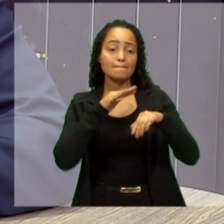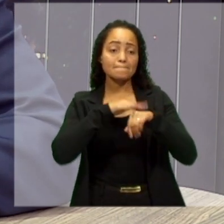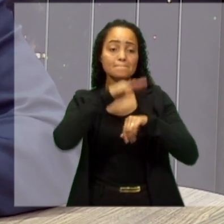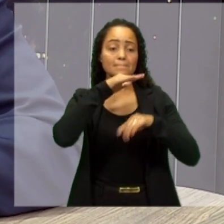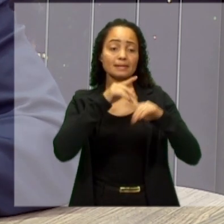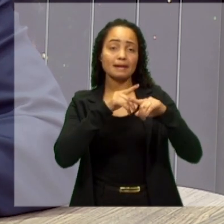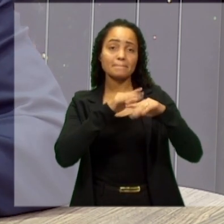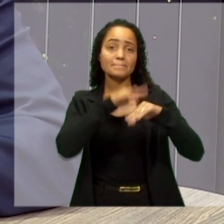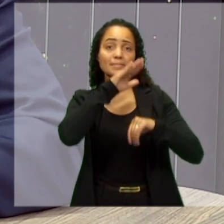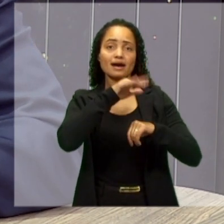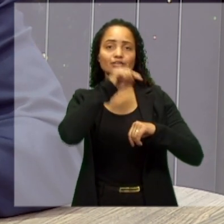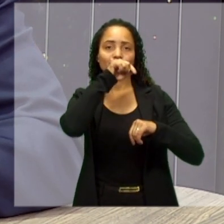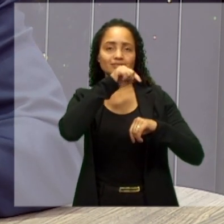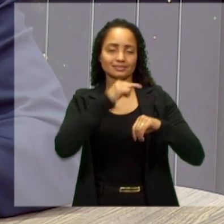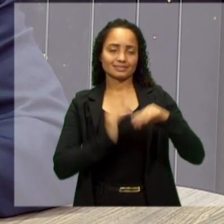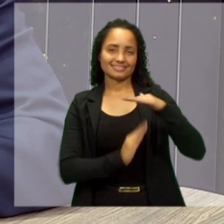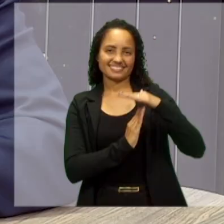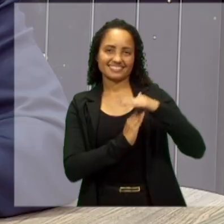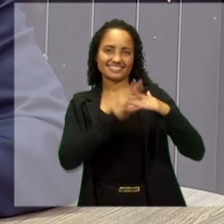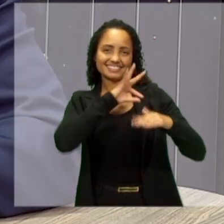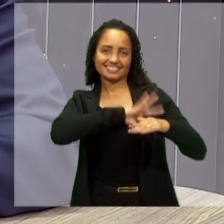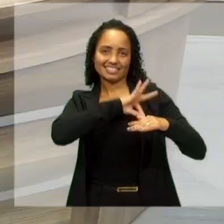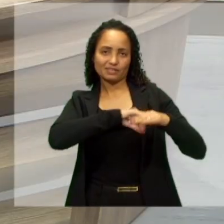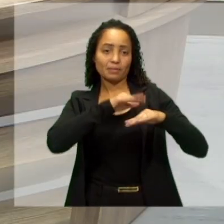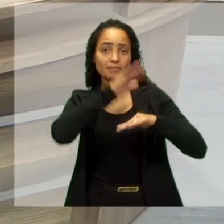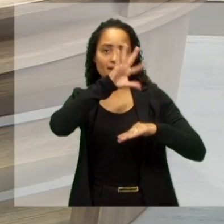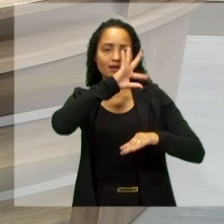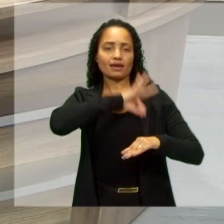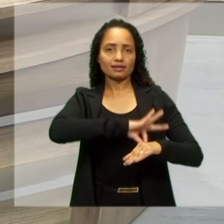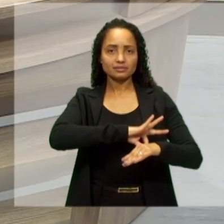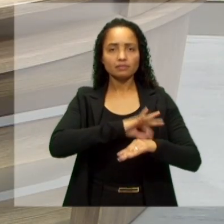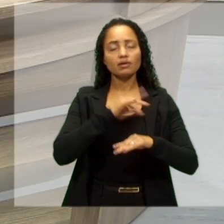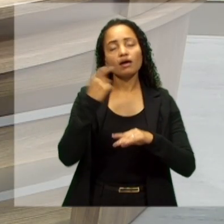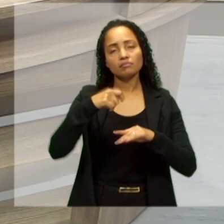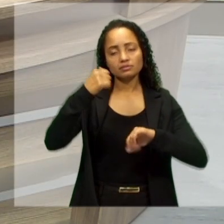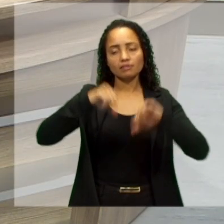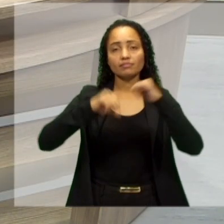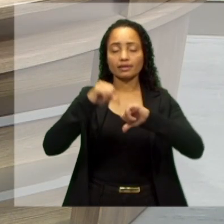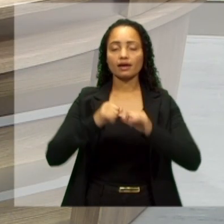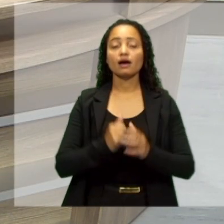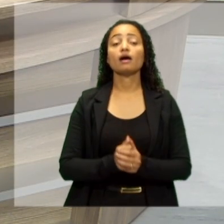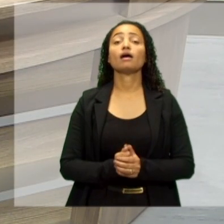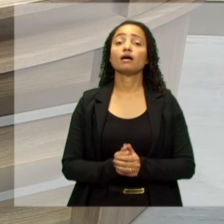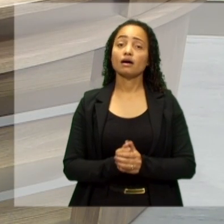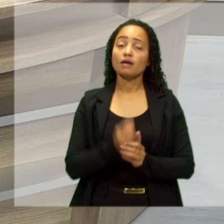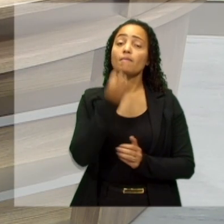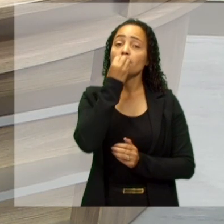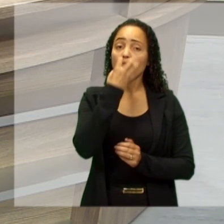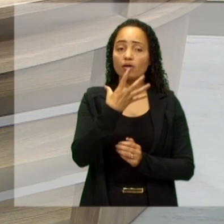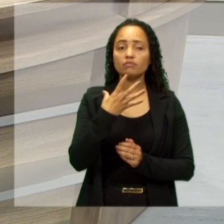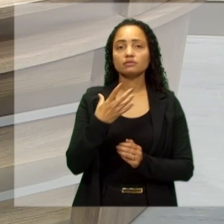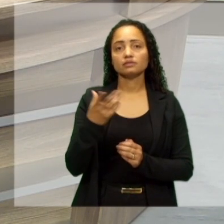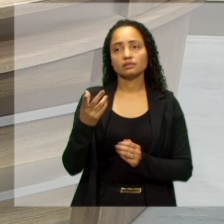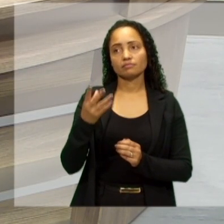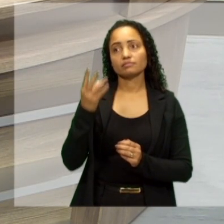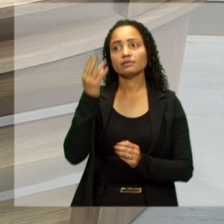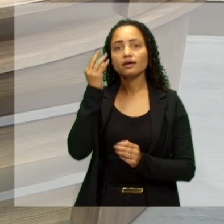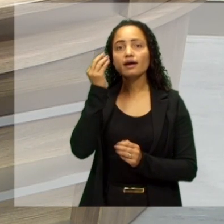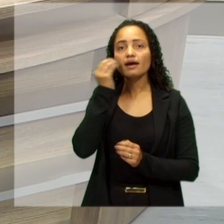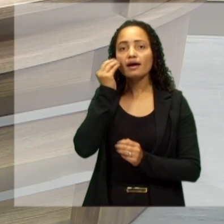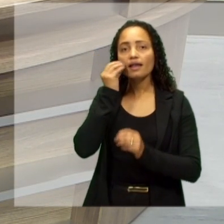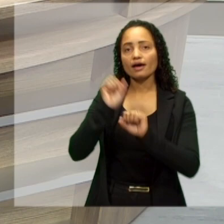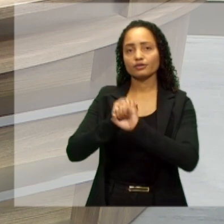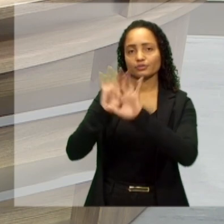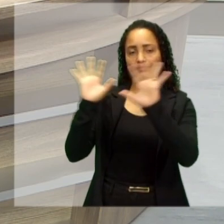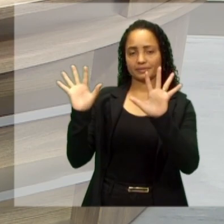pessoa faz jus ao atendimento da Defensoria Pública. Então isso tem que ficar bem claro, assim, não é porque, por exemplo, assim, existe aquelas